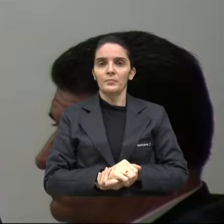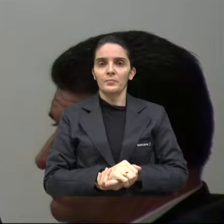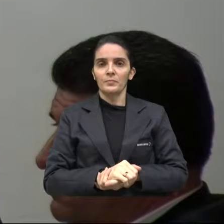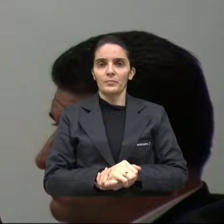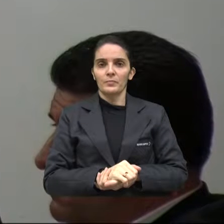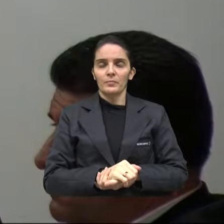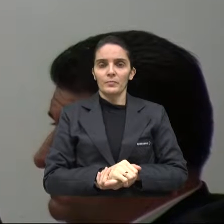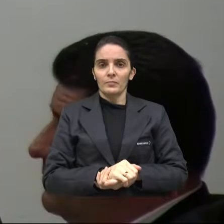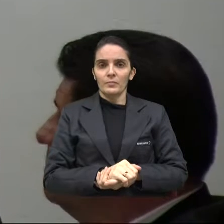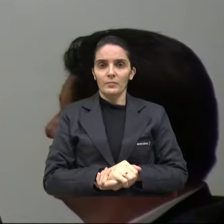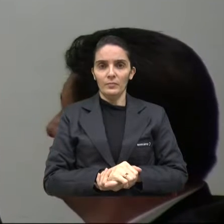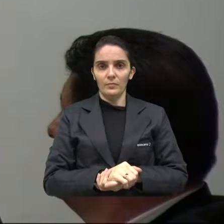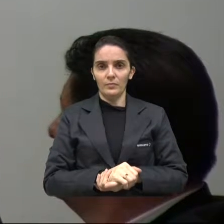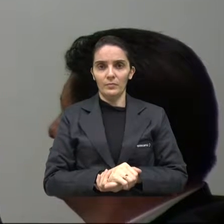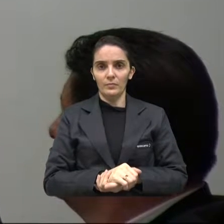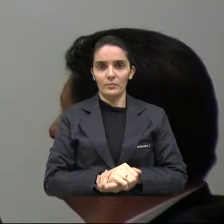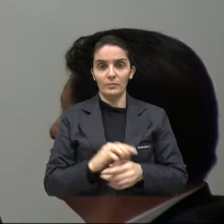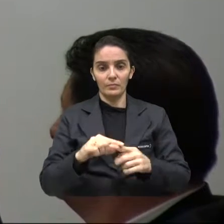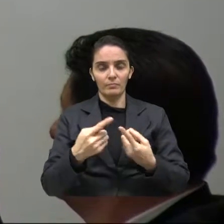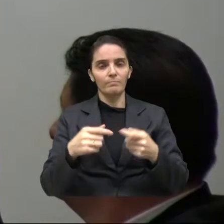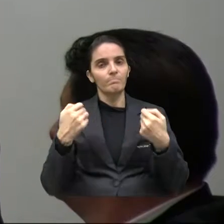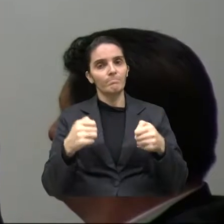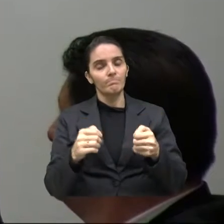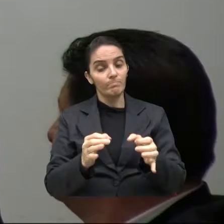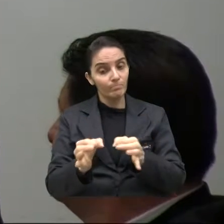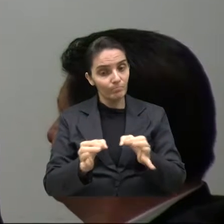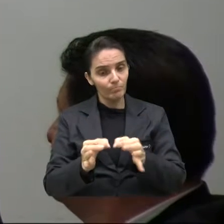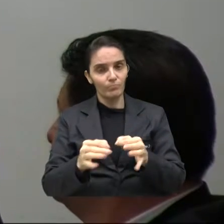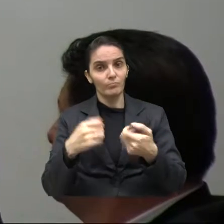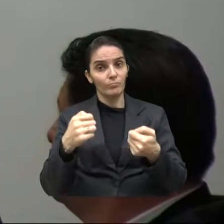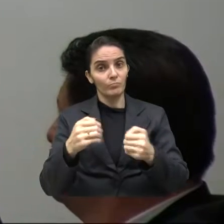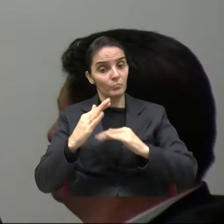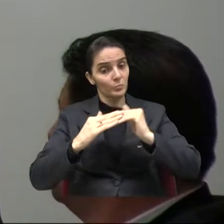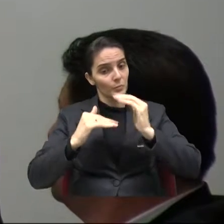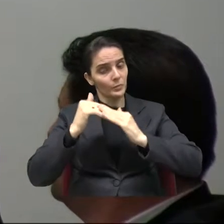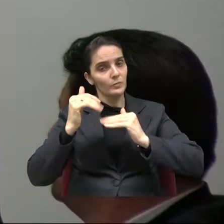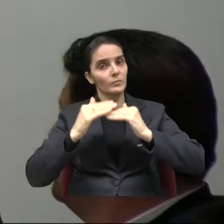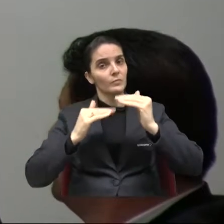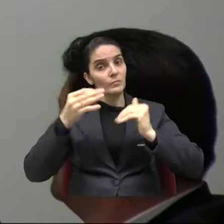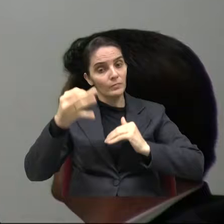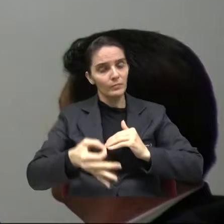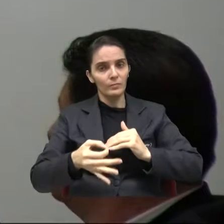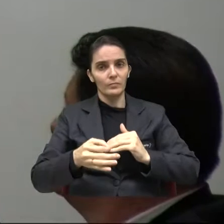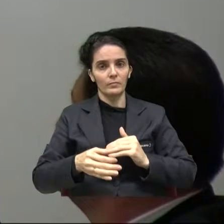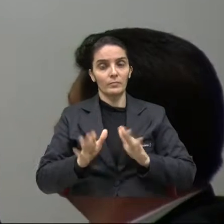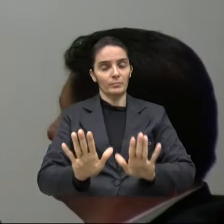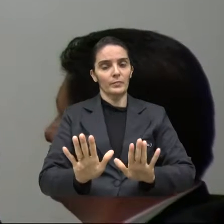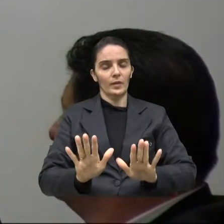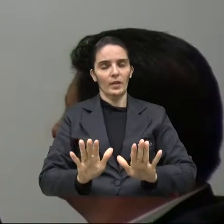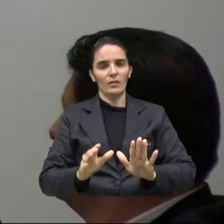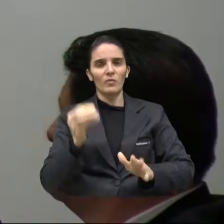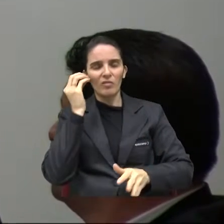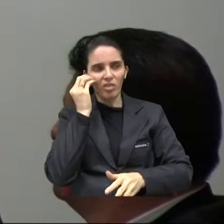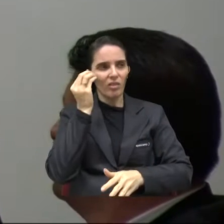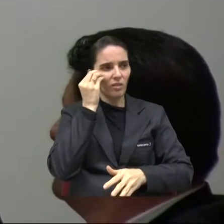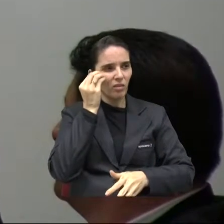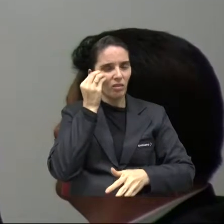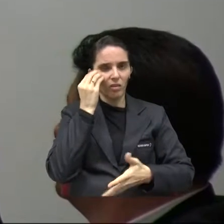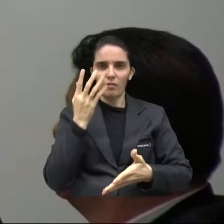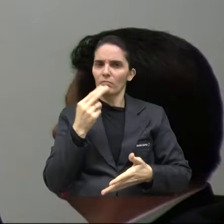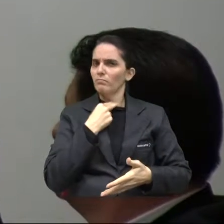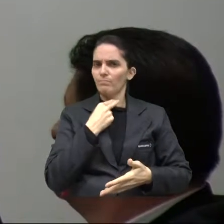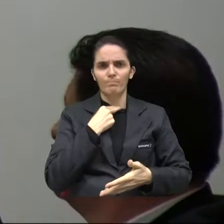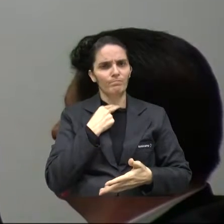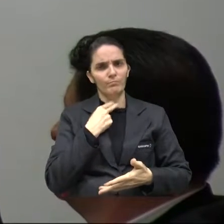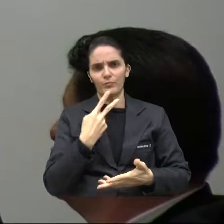nossa parte. Mas tem que ter projeto. Nós temos que ser profissional. Nós temos que parar de ser amador. Não podemos mais